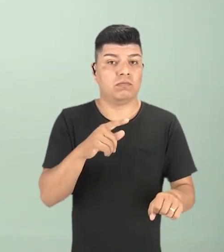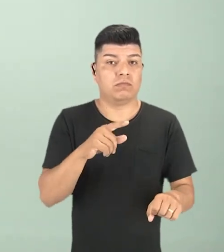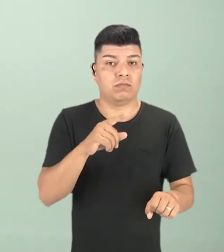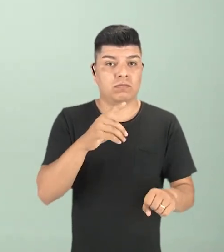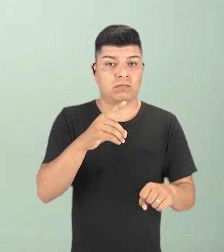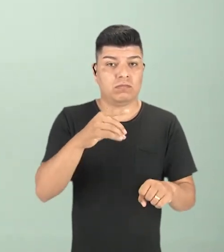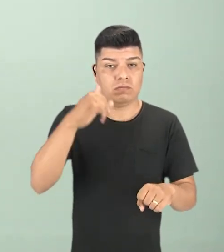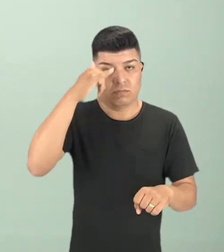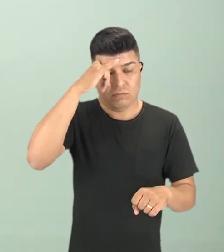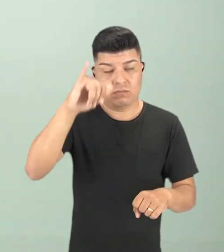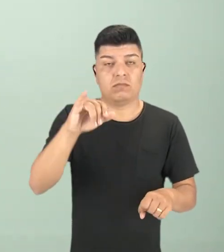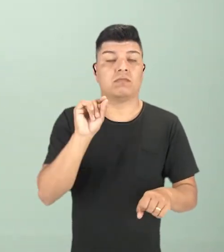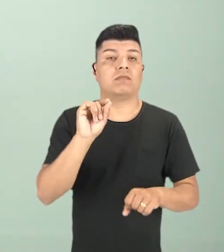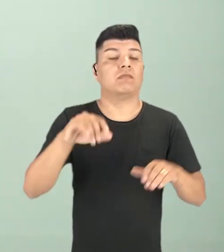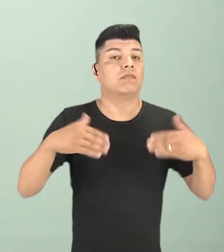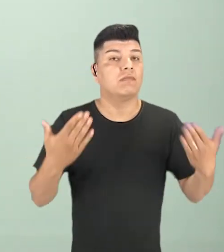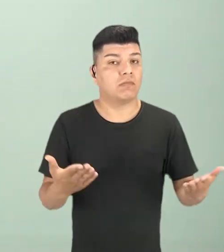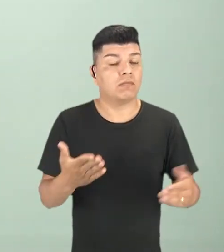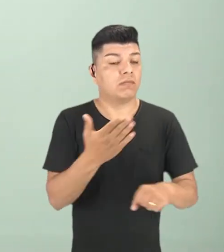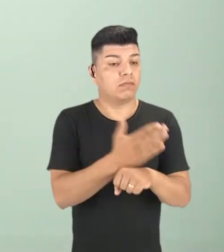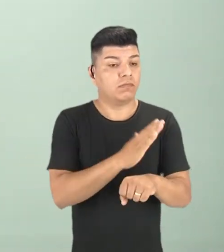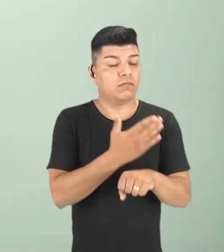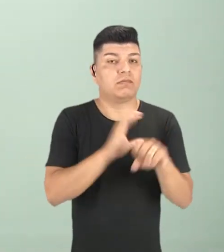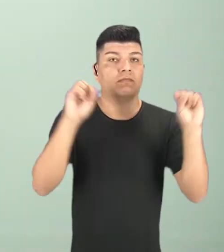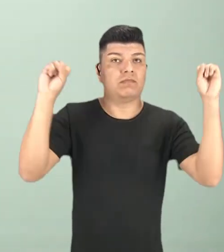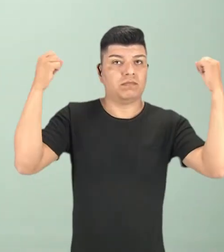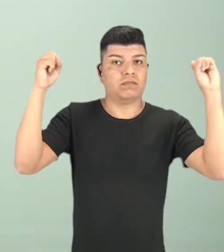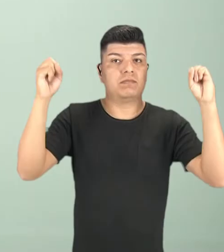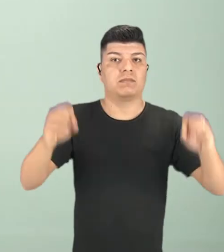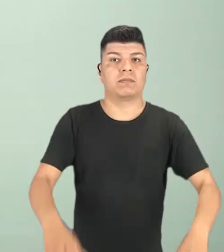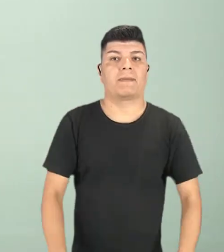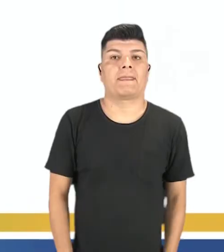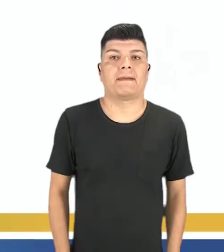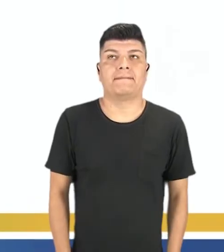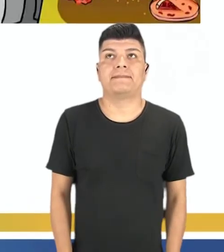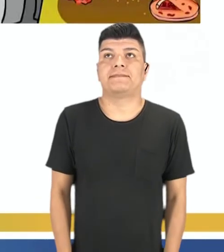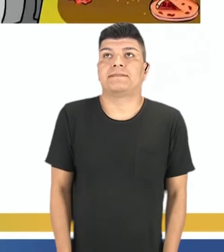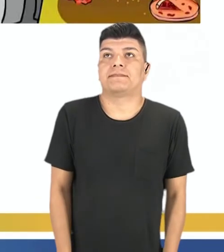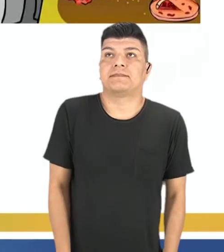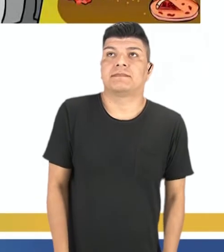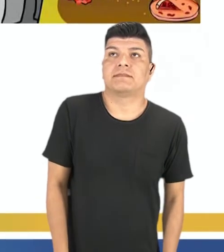a aquisição da síndrome metabólica é a prática regular de exercícios físicos.